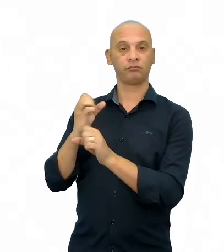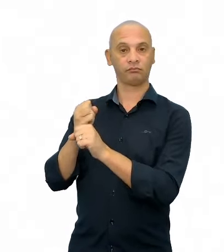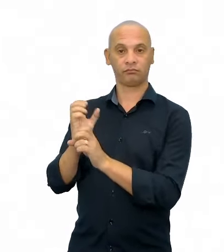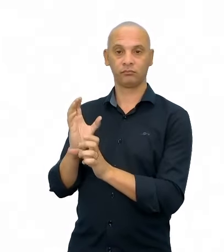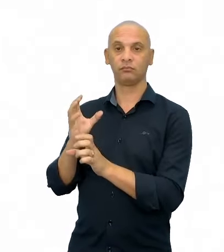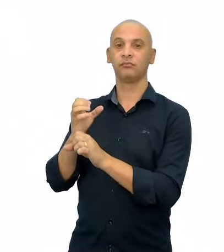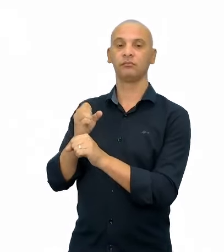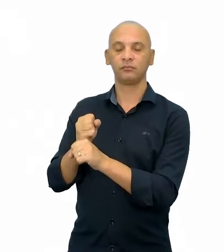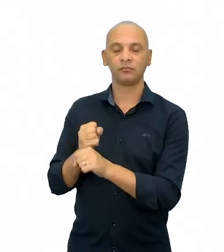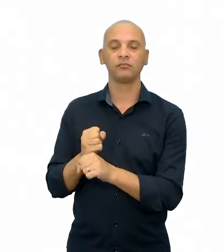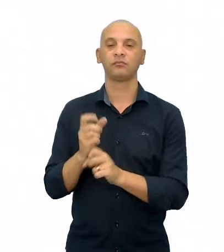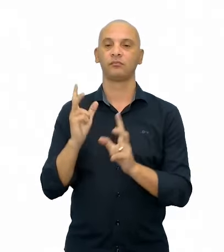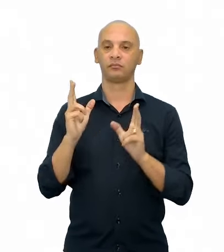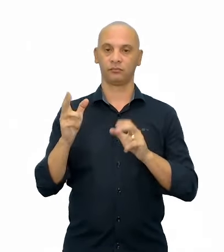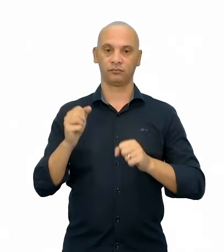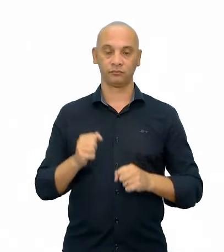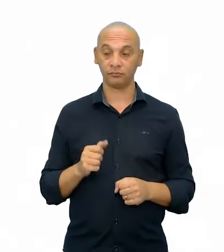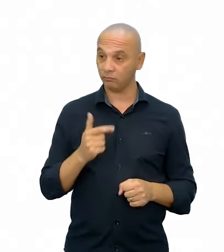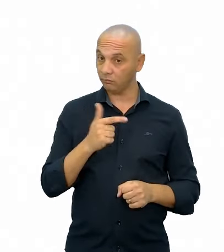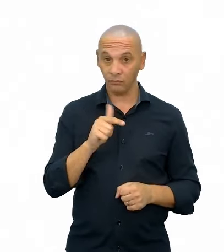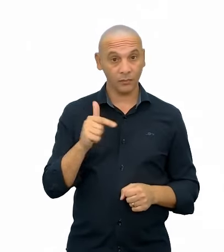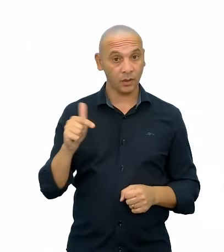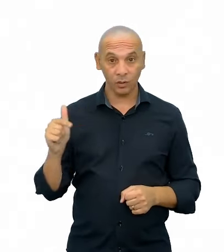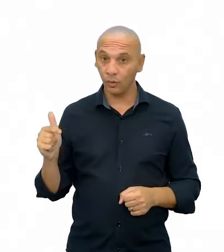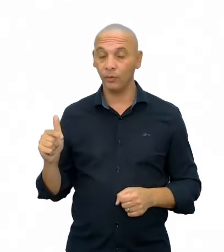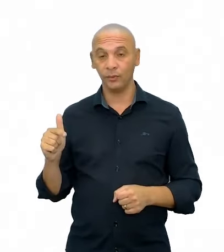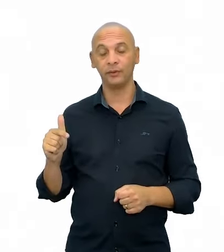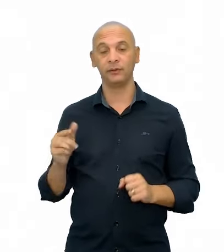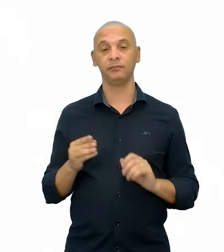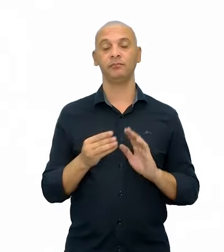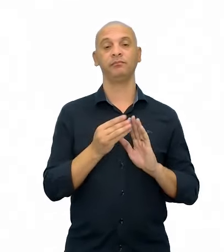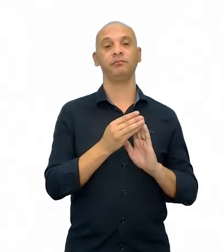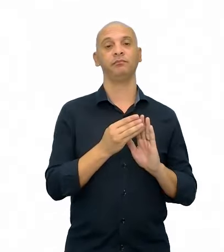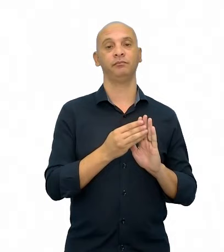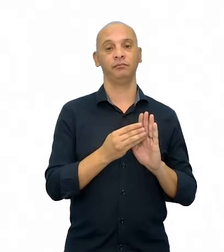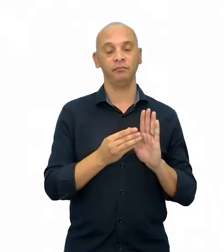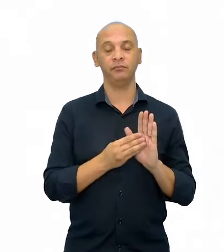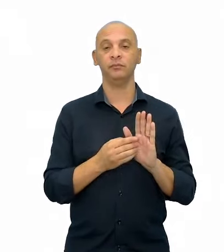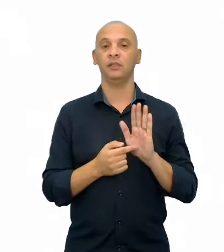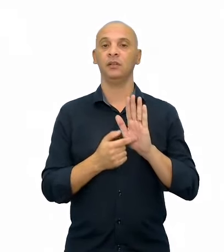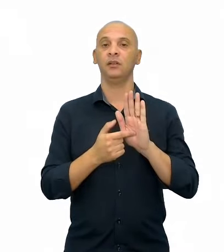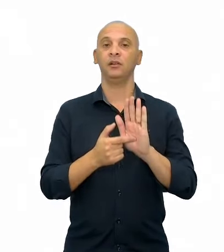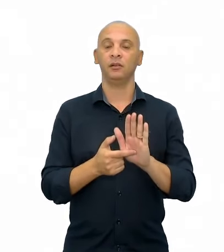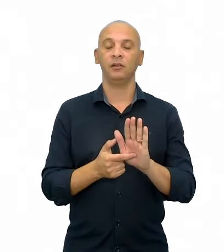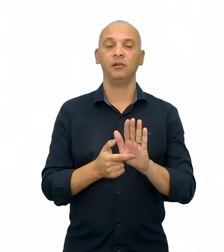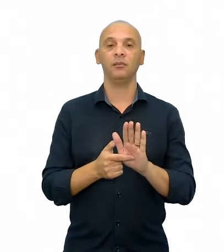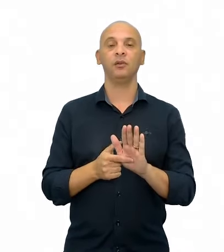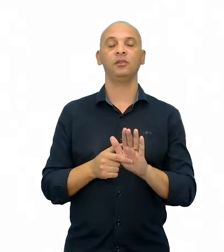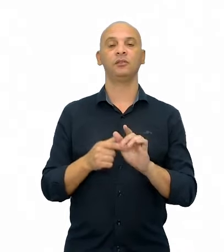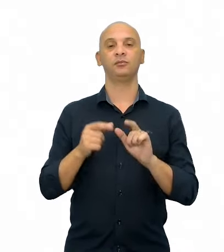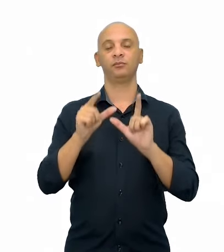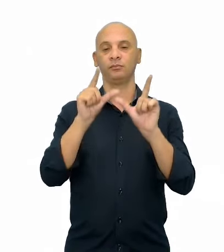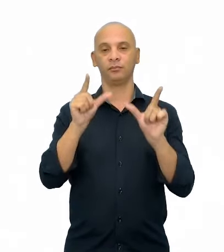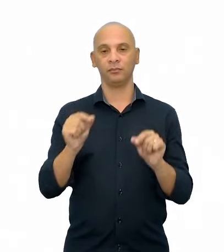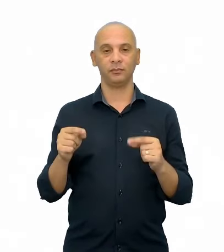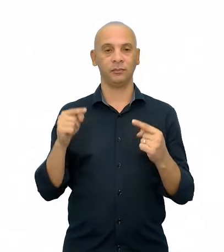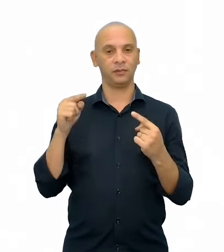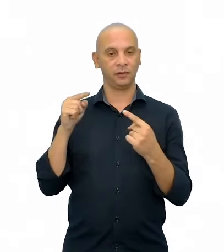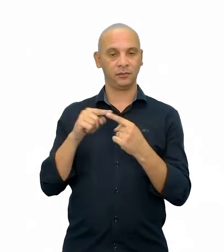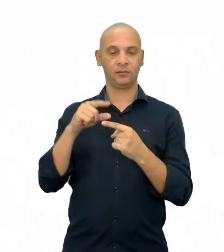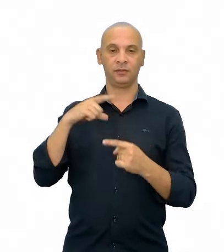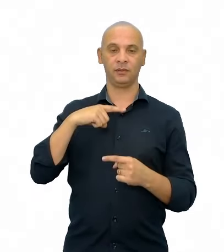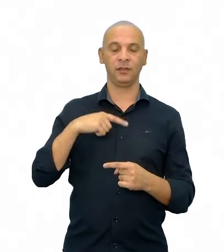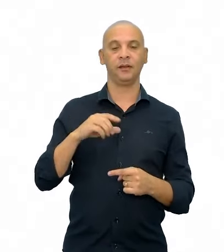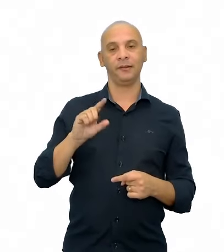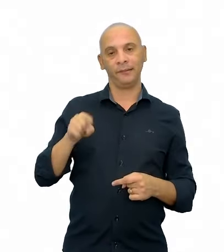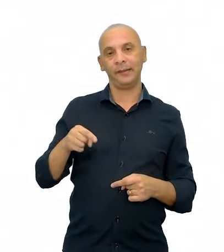com as demais centenas. Se não tem centena, aparece, né, o algoritmo lá, o númerozinho, vai ficar na